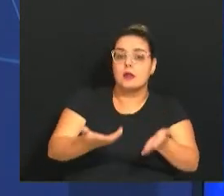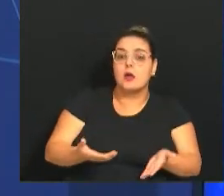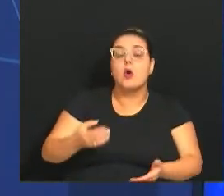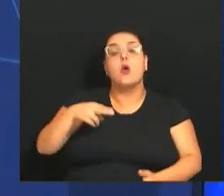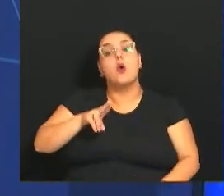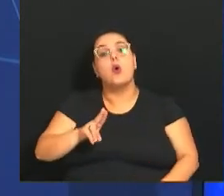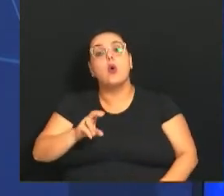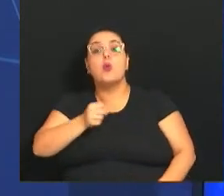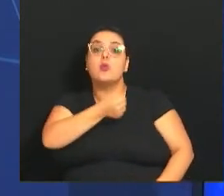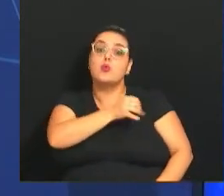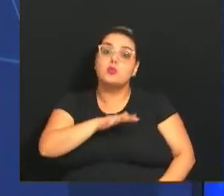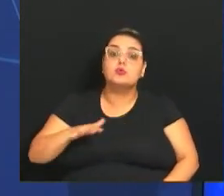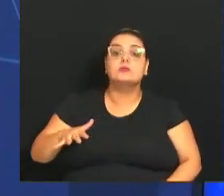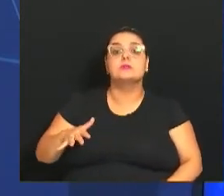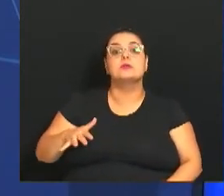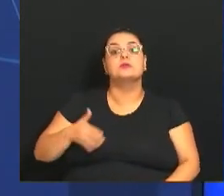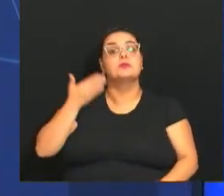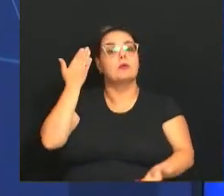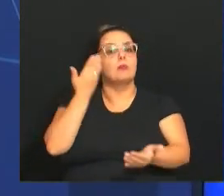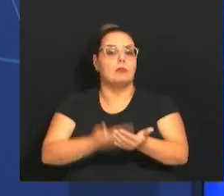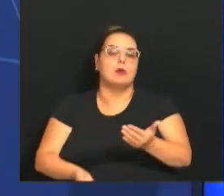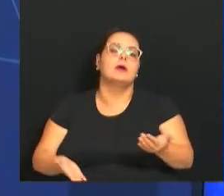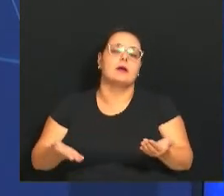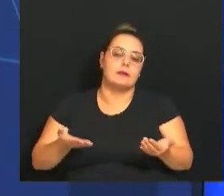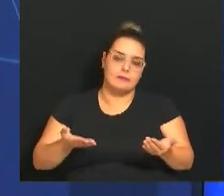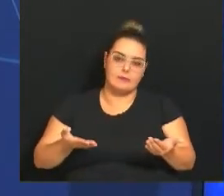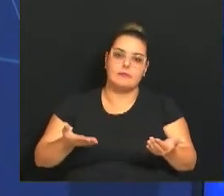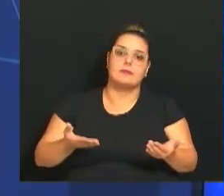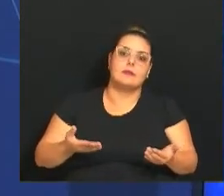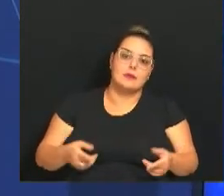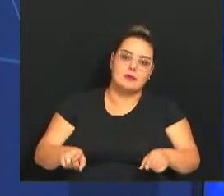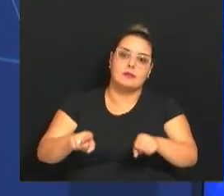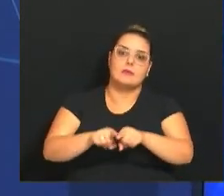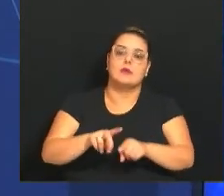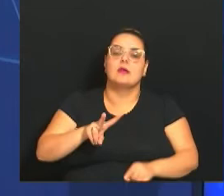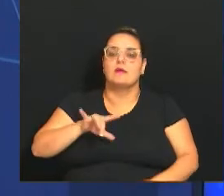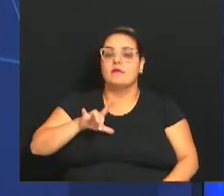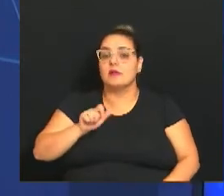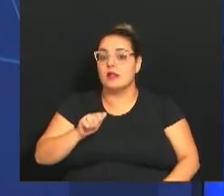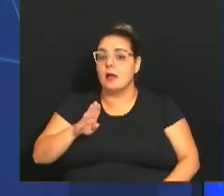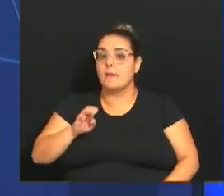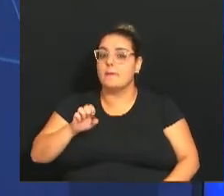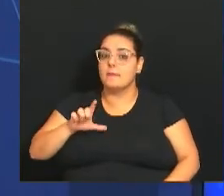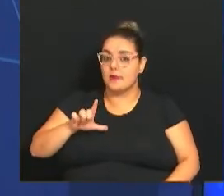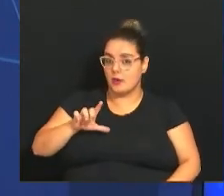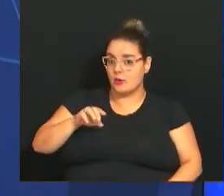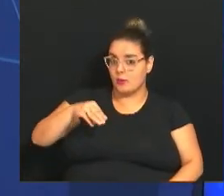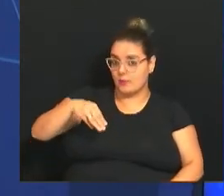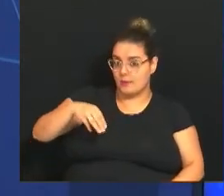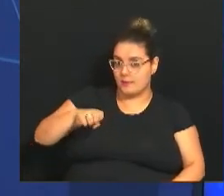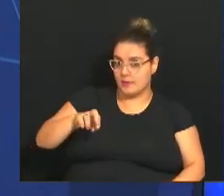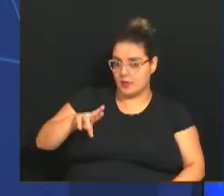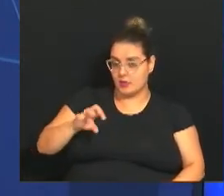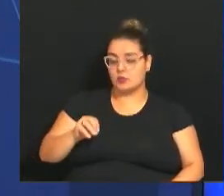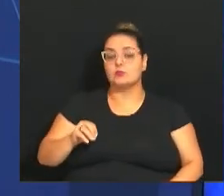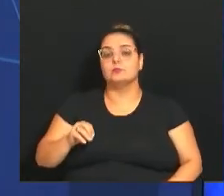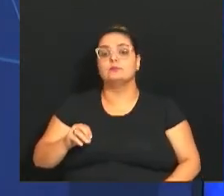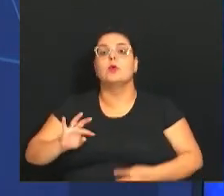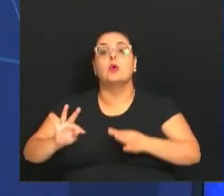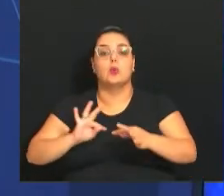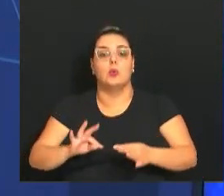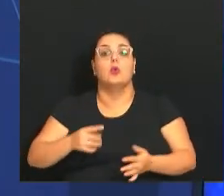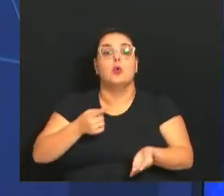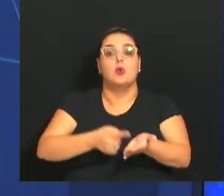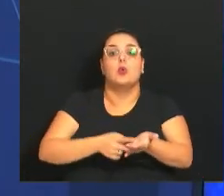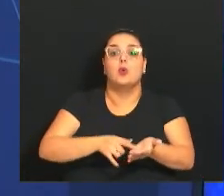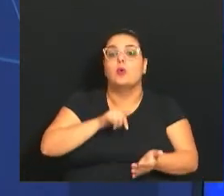Água Santa, que também joga em casa na Vila Belmiro. Técnico Hélio dos Anjos confirmou agora há pouco